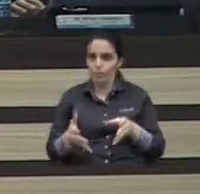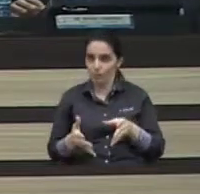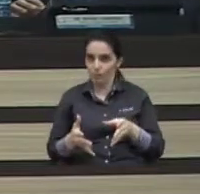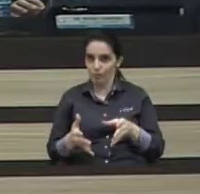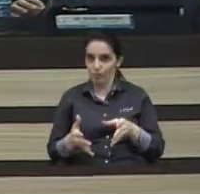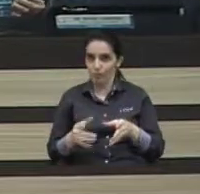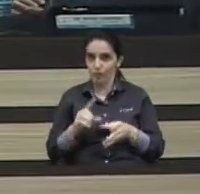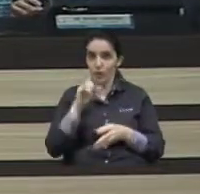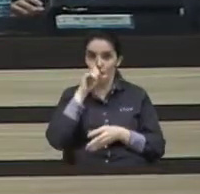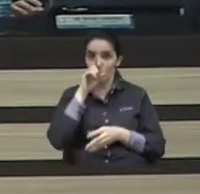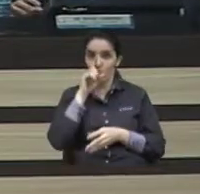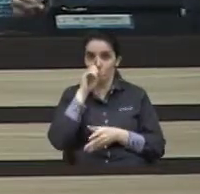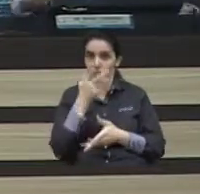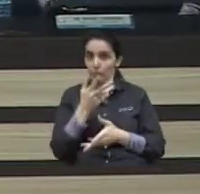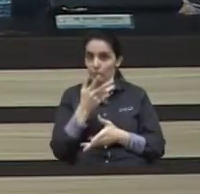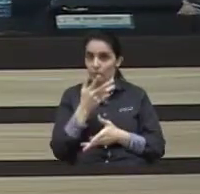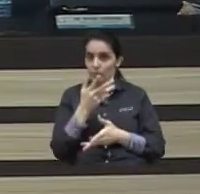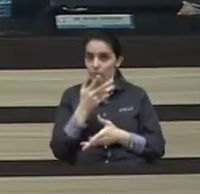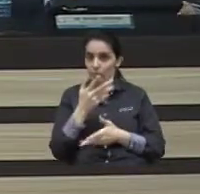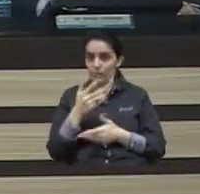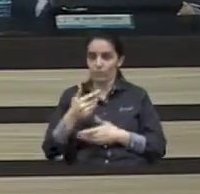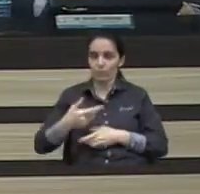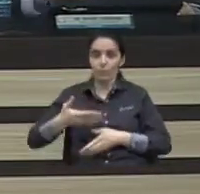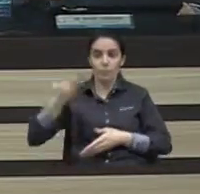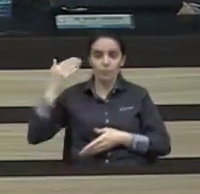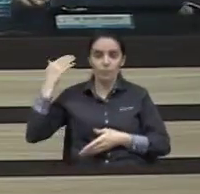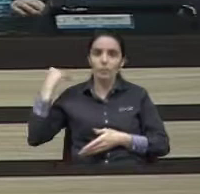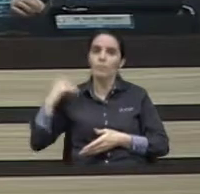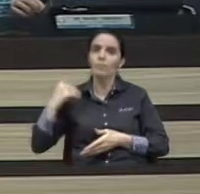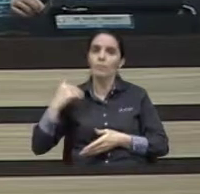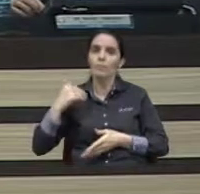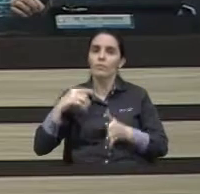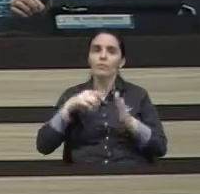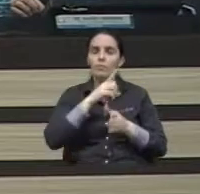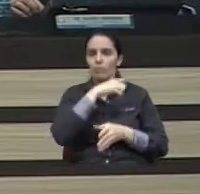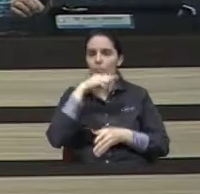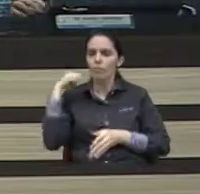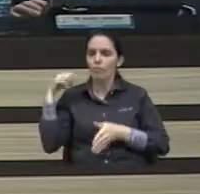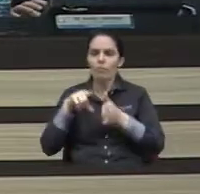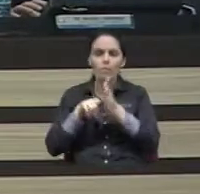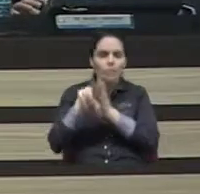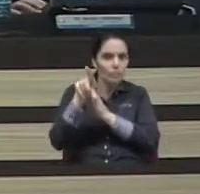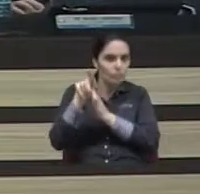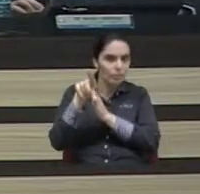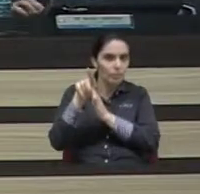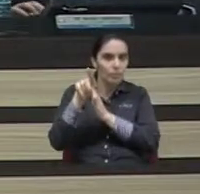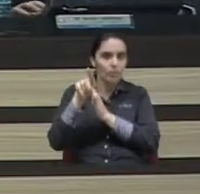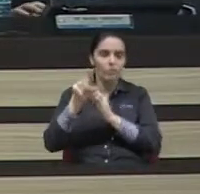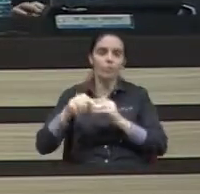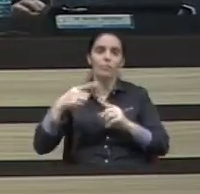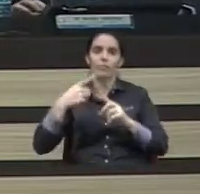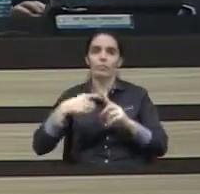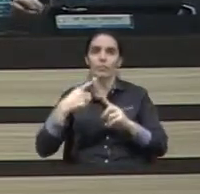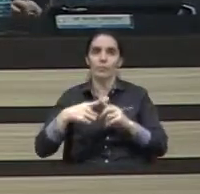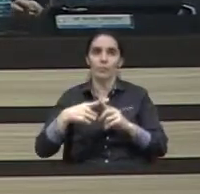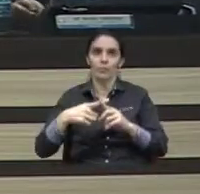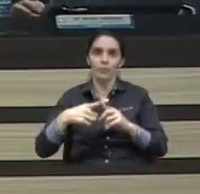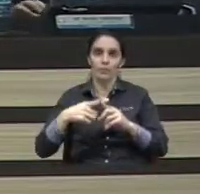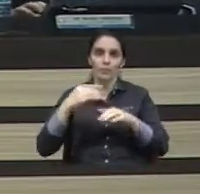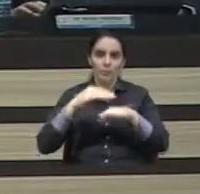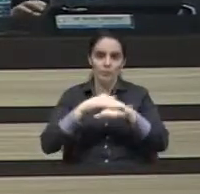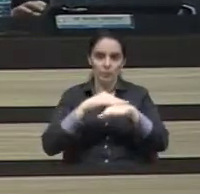gestão passada, eu também fiz algumas solicitações em relação a isso, porque uma vez, muito bem conversando